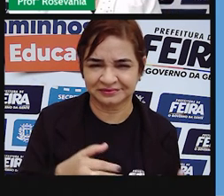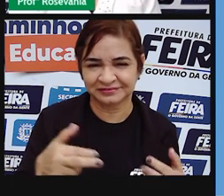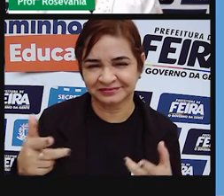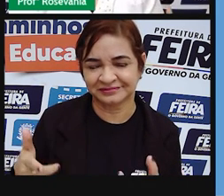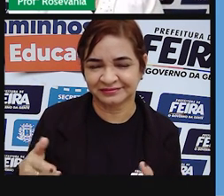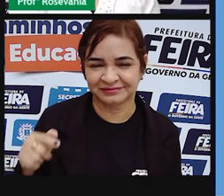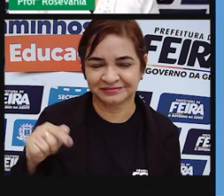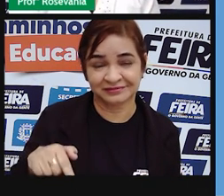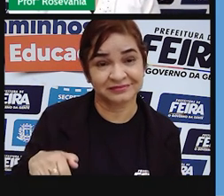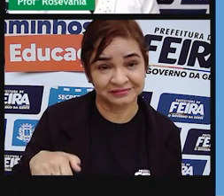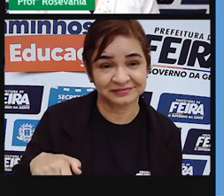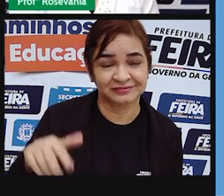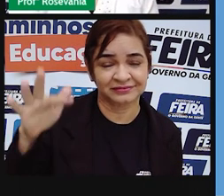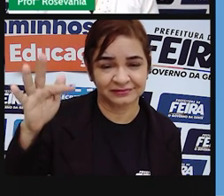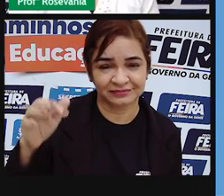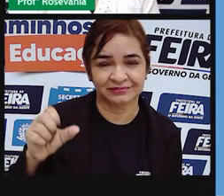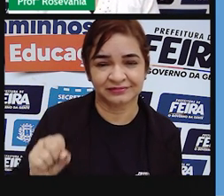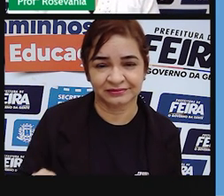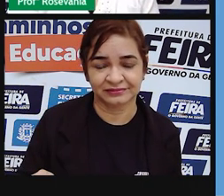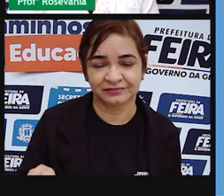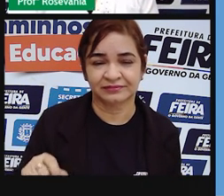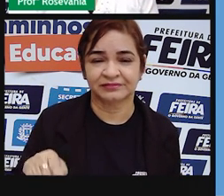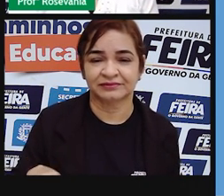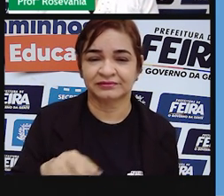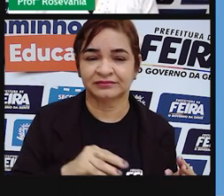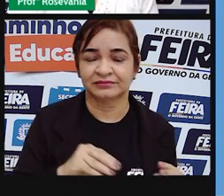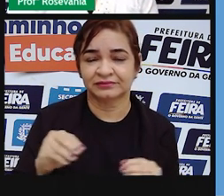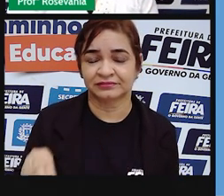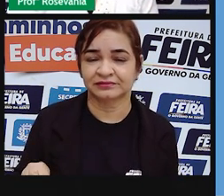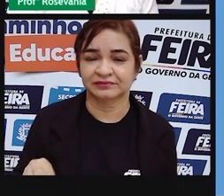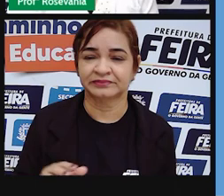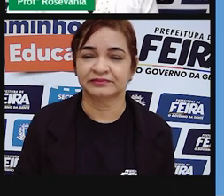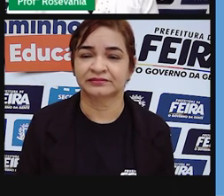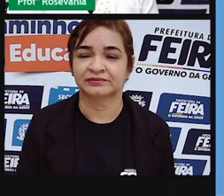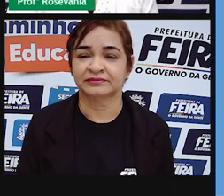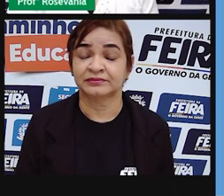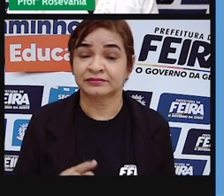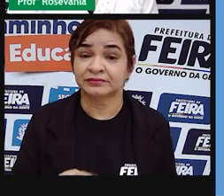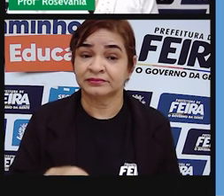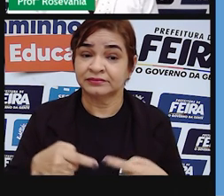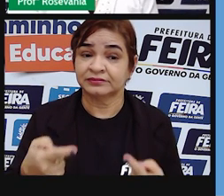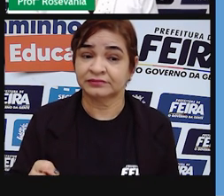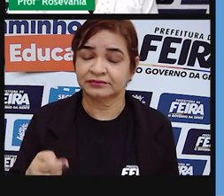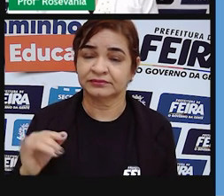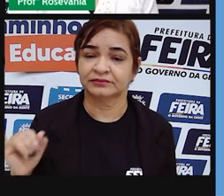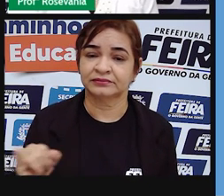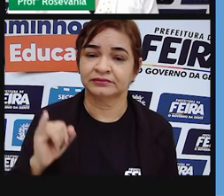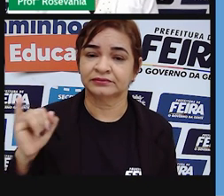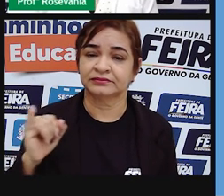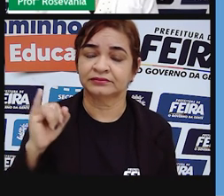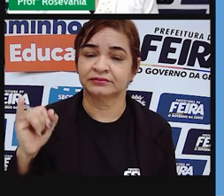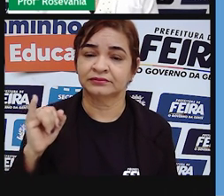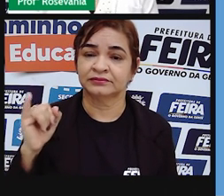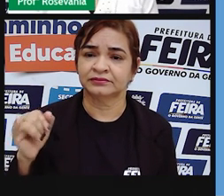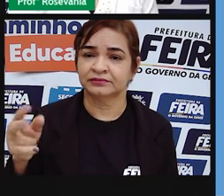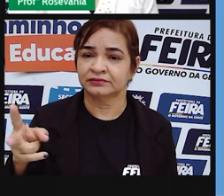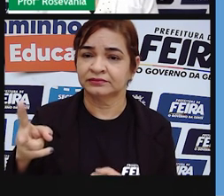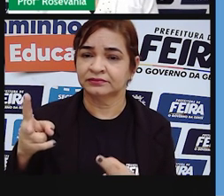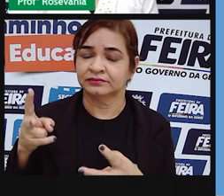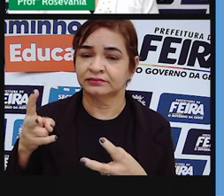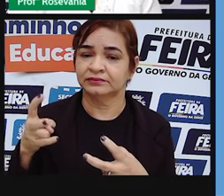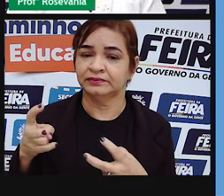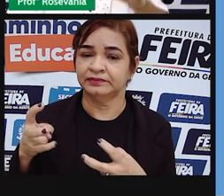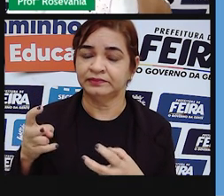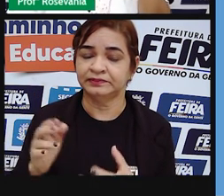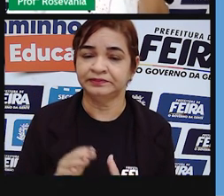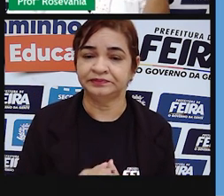os holandeses, um monte de gente aí que veio para cá também dos outros países. Mas em destaque, desde o início, né, do